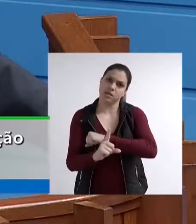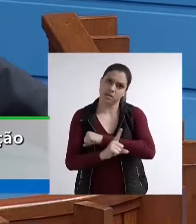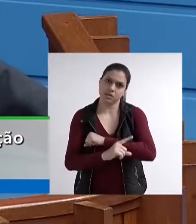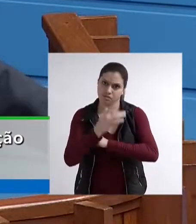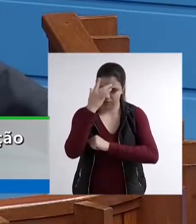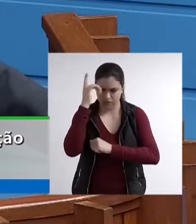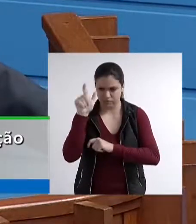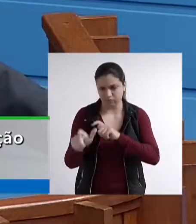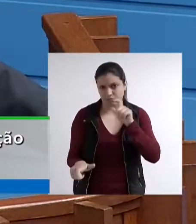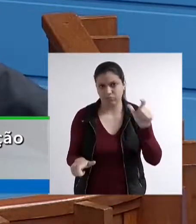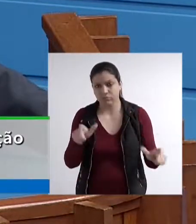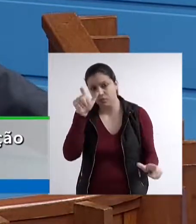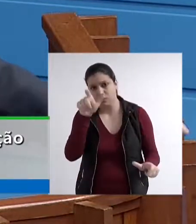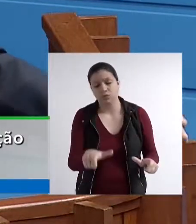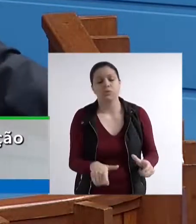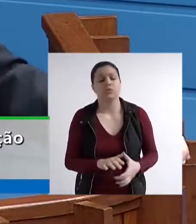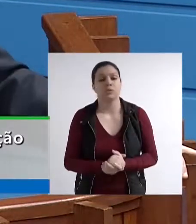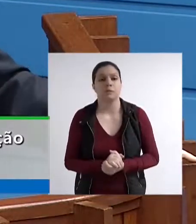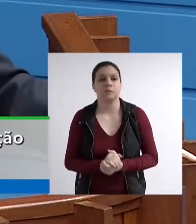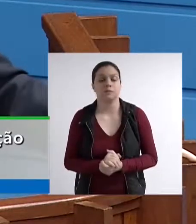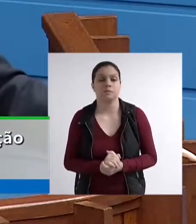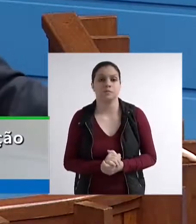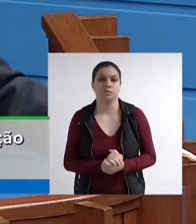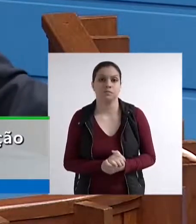população, principalmente para